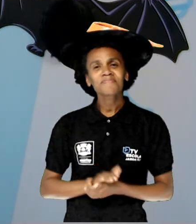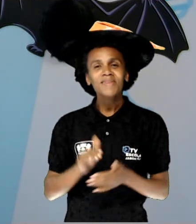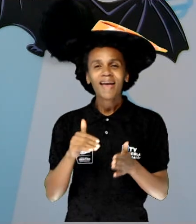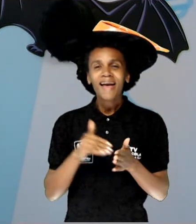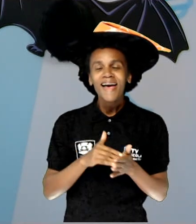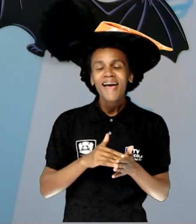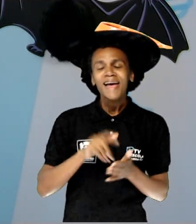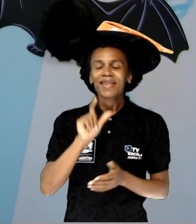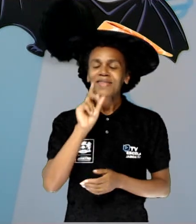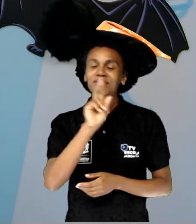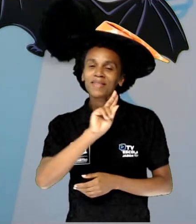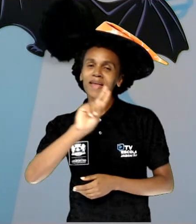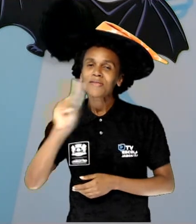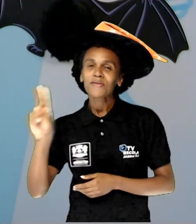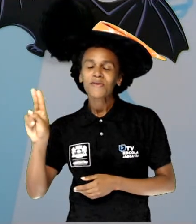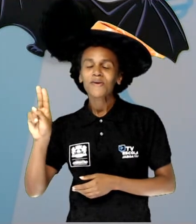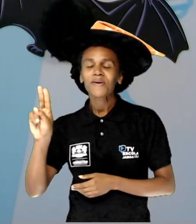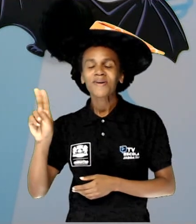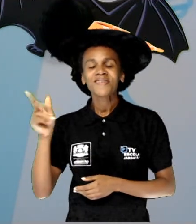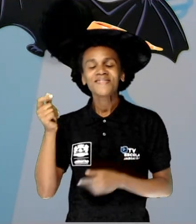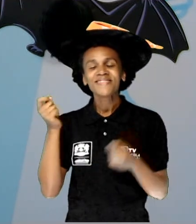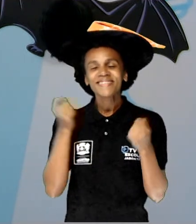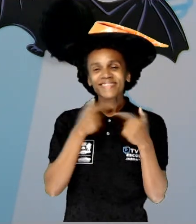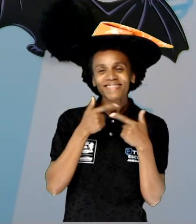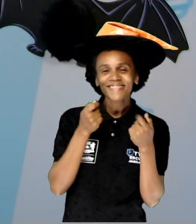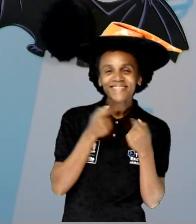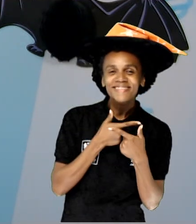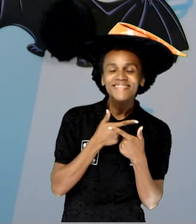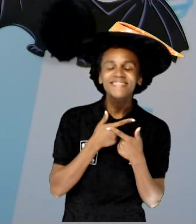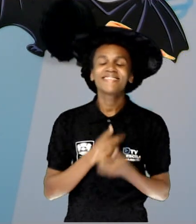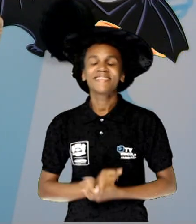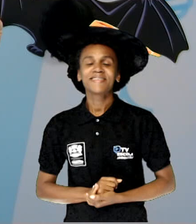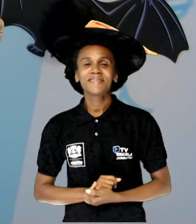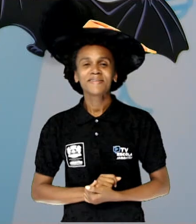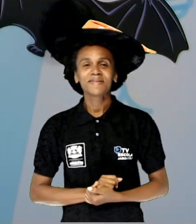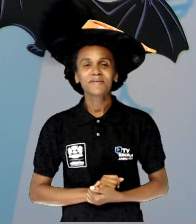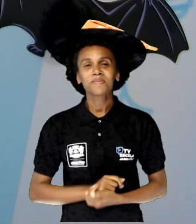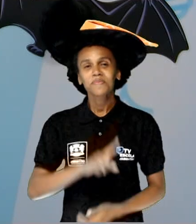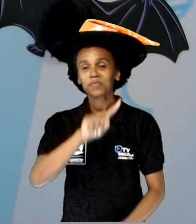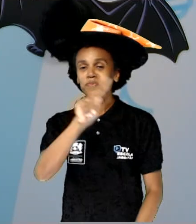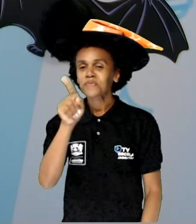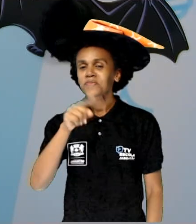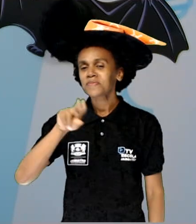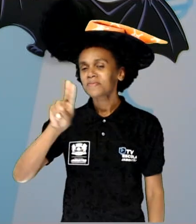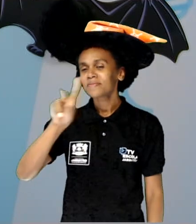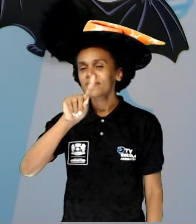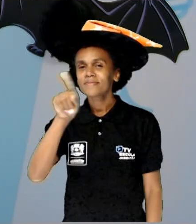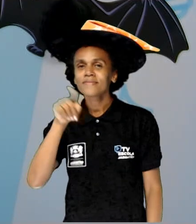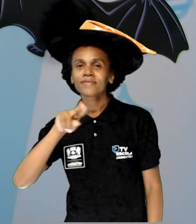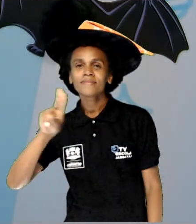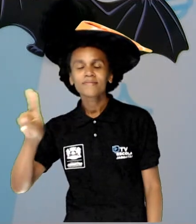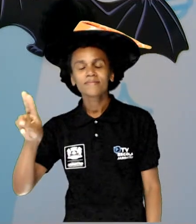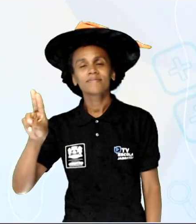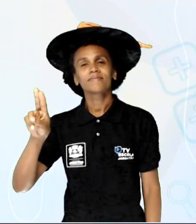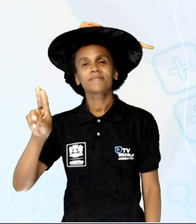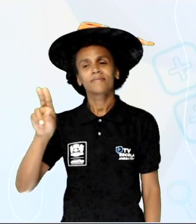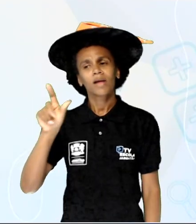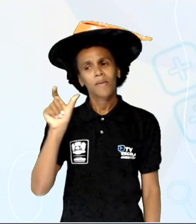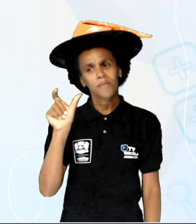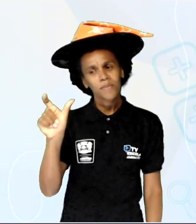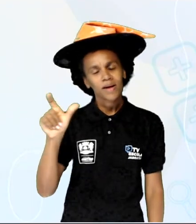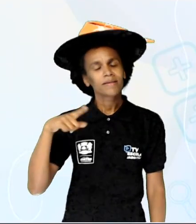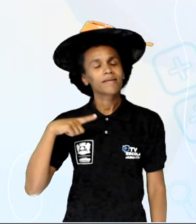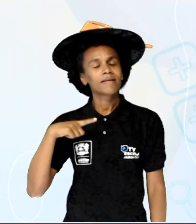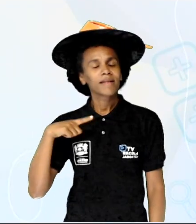ela engraçada já perceberam Olha que foi interessantes ISO nesse nome duas letrinhas